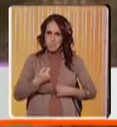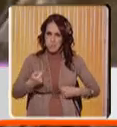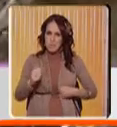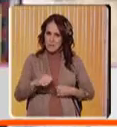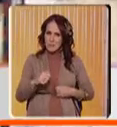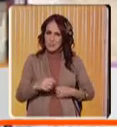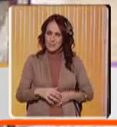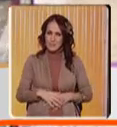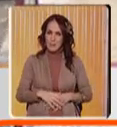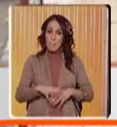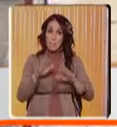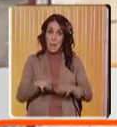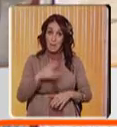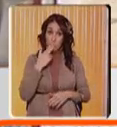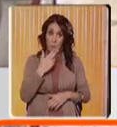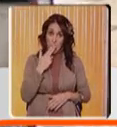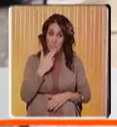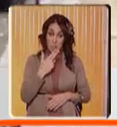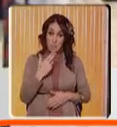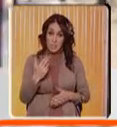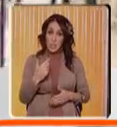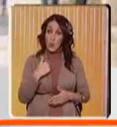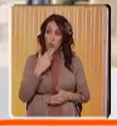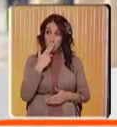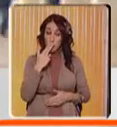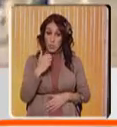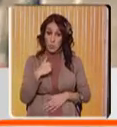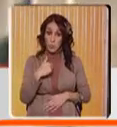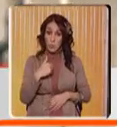Engorda. O deixar de fumar, eu sou fumador,